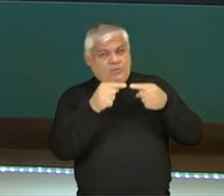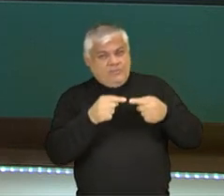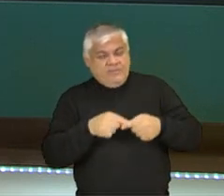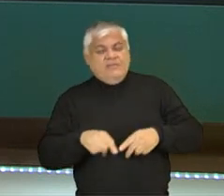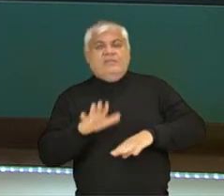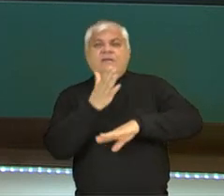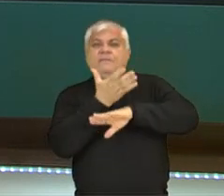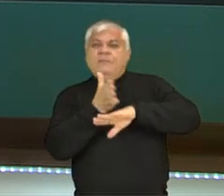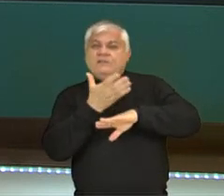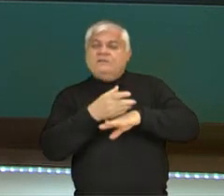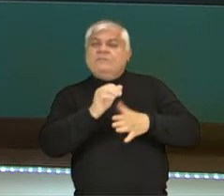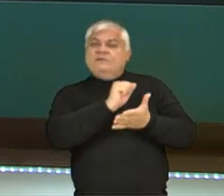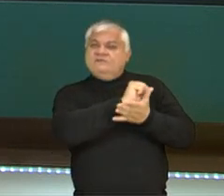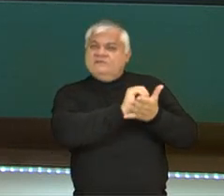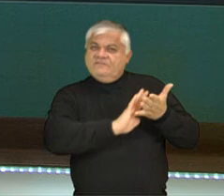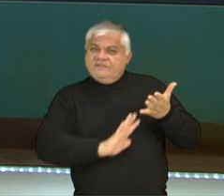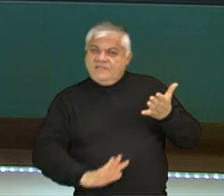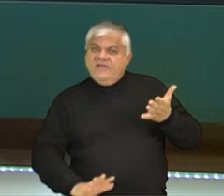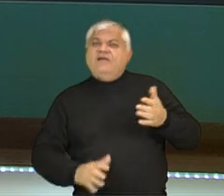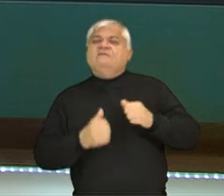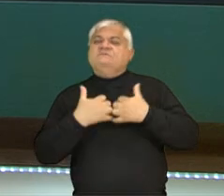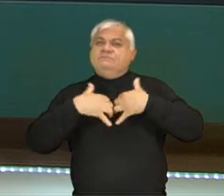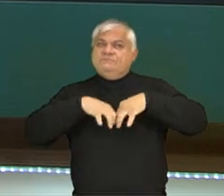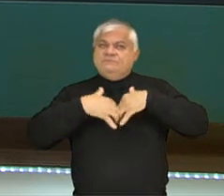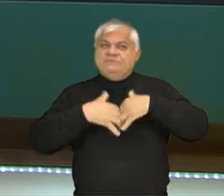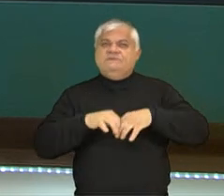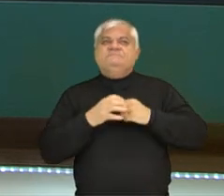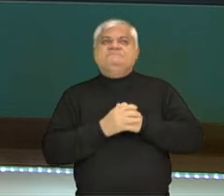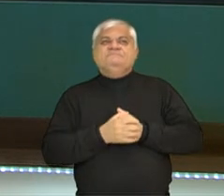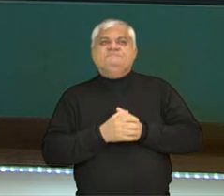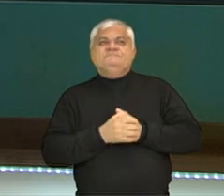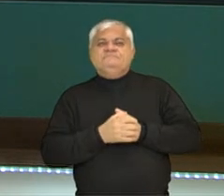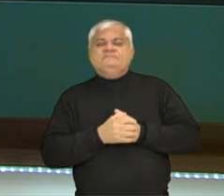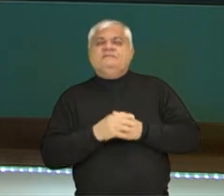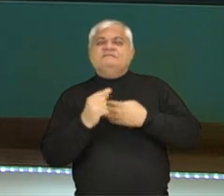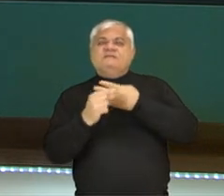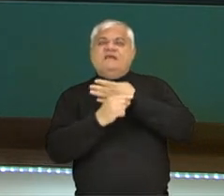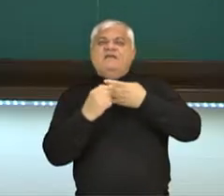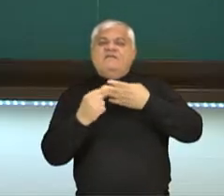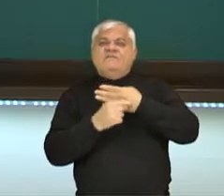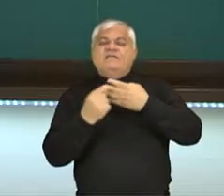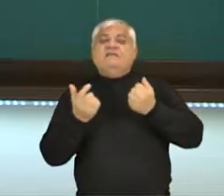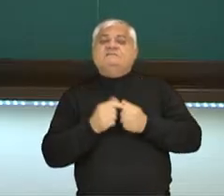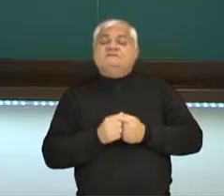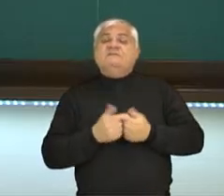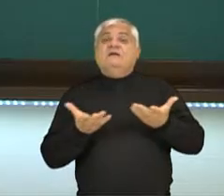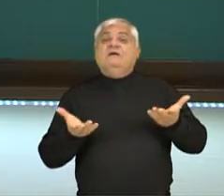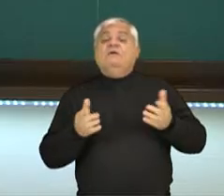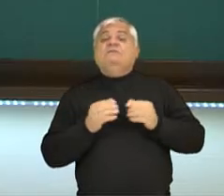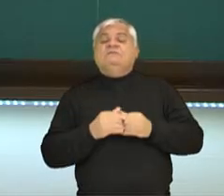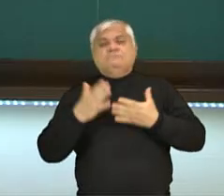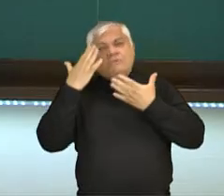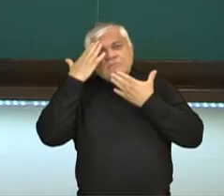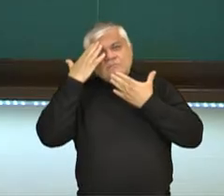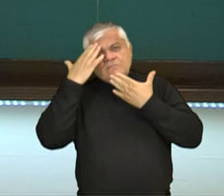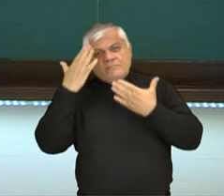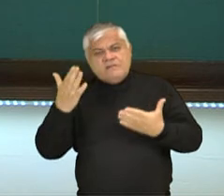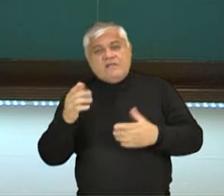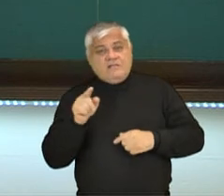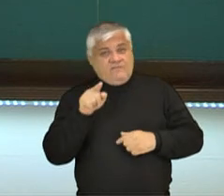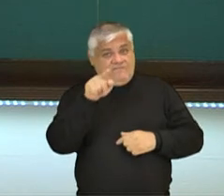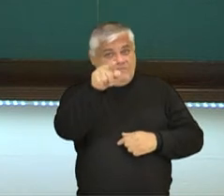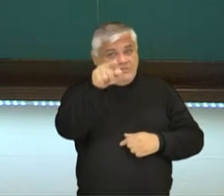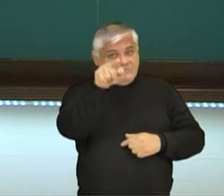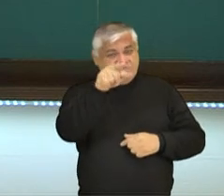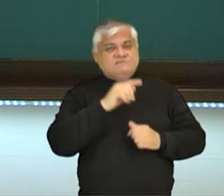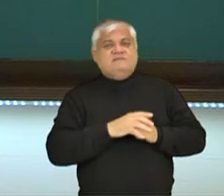praticamos o conhecimento por meio de questionamentos, nós temos as referências e temos o nosso agradecimento a